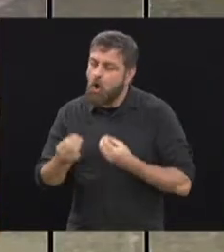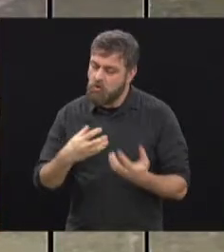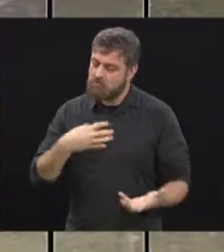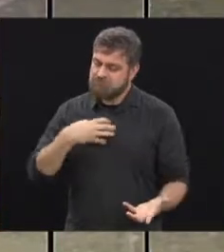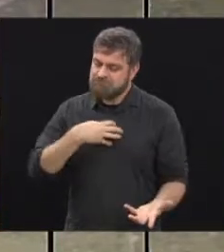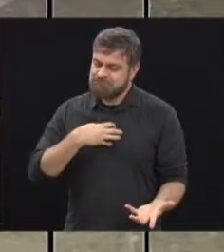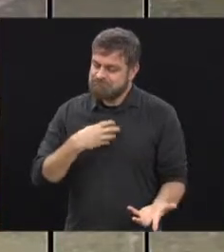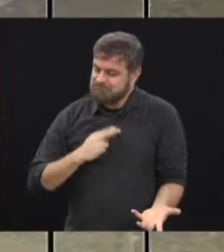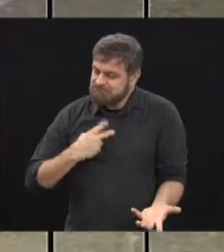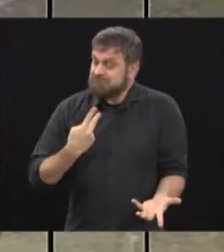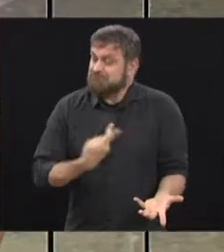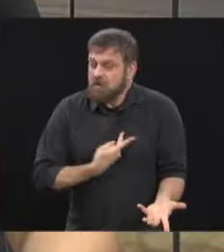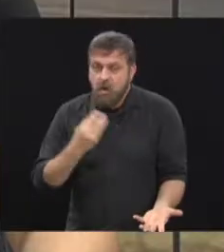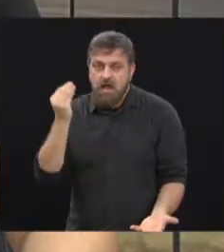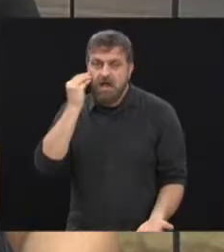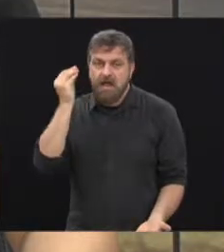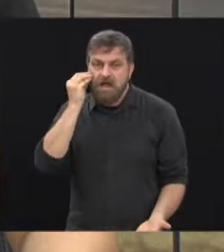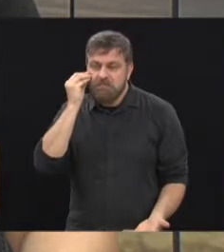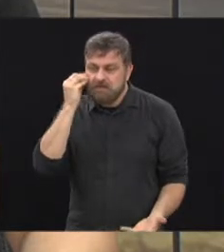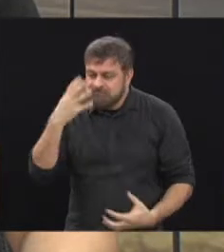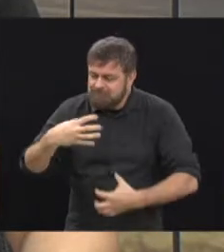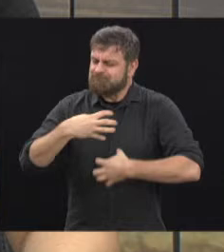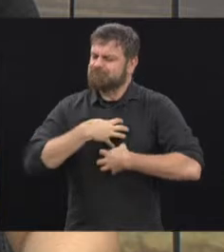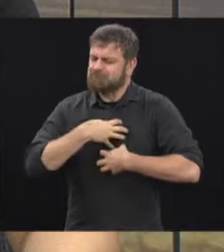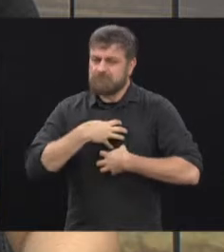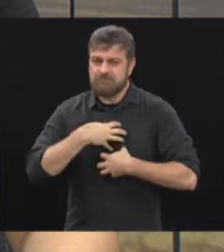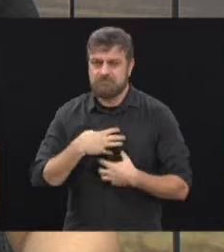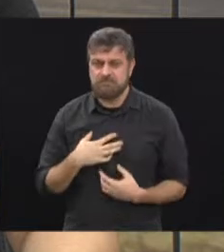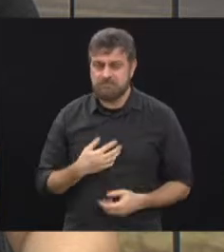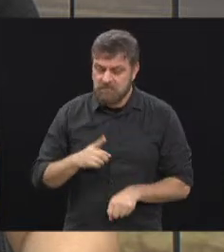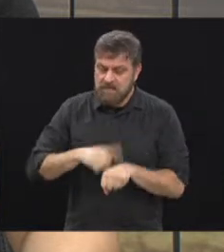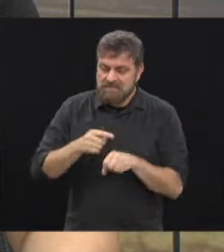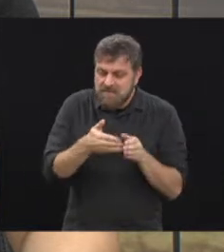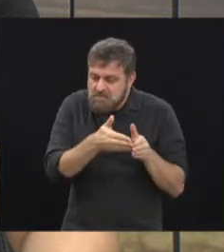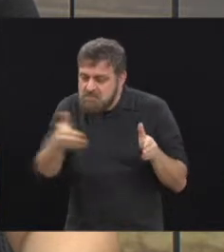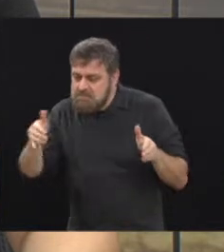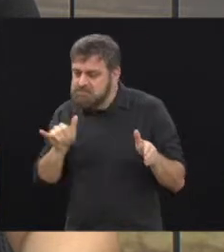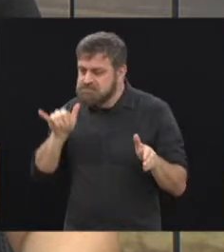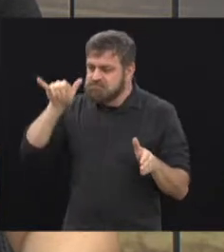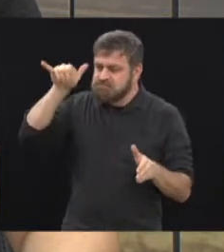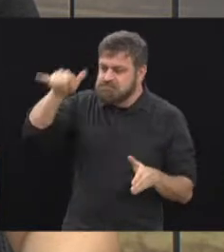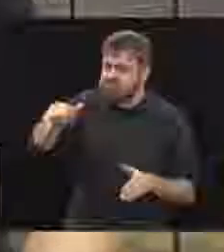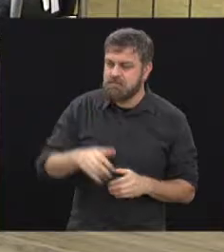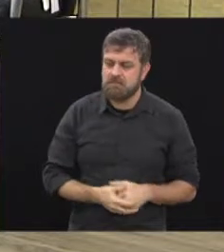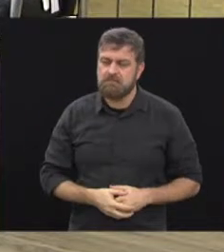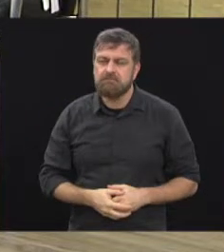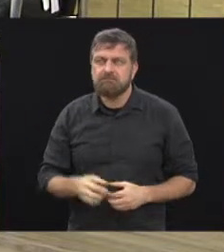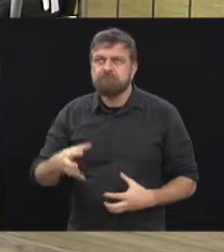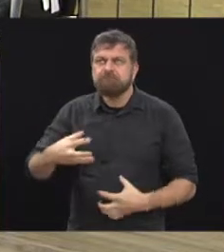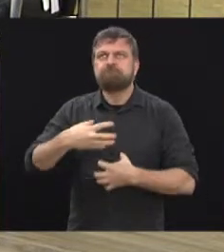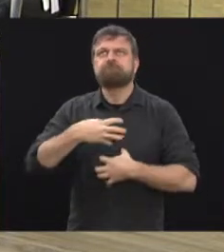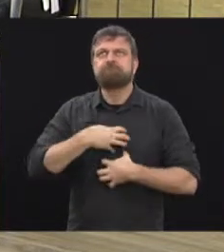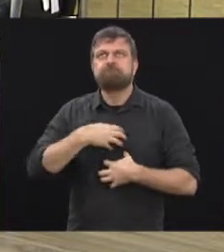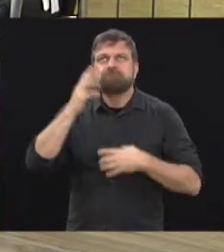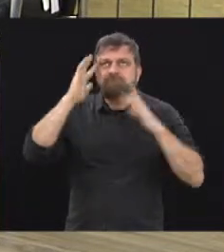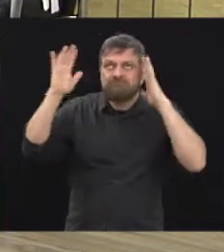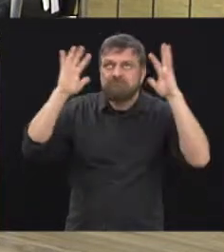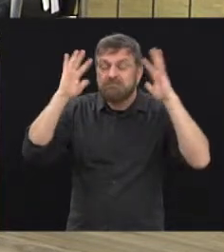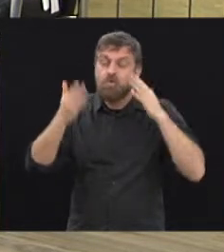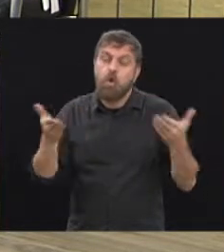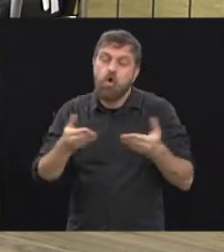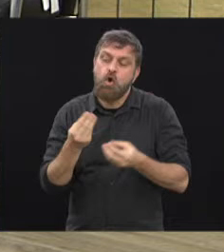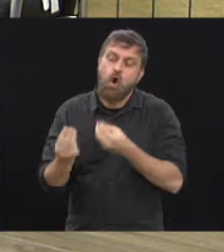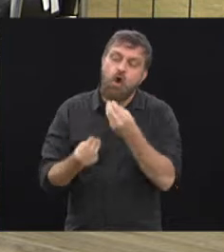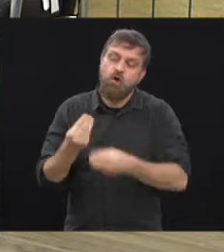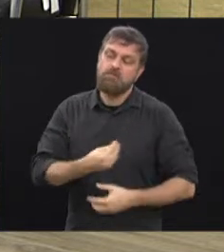você teve, alguma coisa que te marcou, que nesse meio de caminho você falou que era a coisa certa, até que te trouxe para hoje,